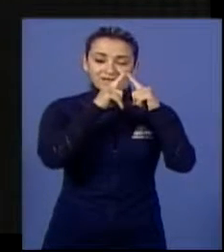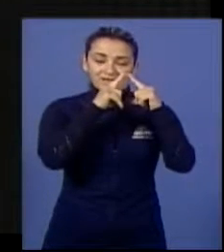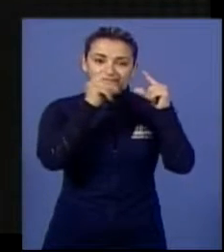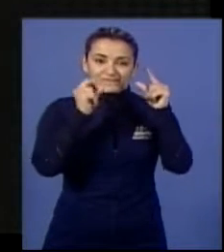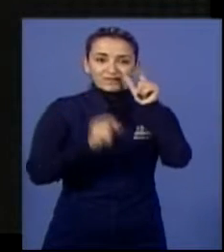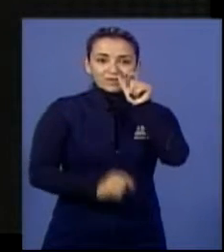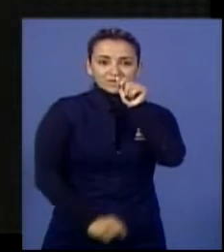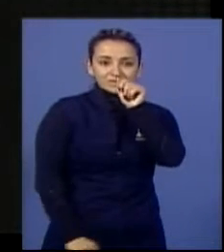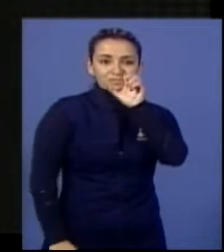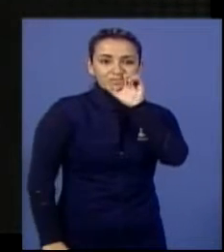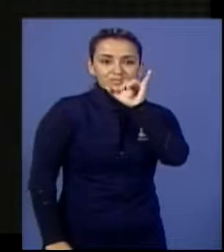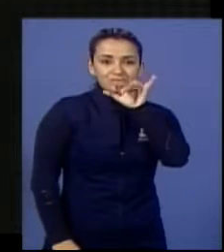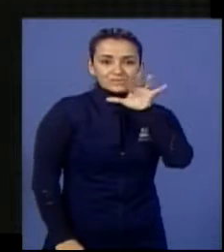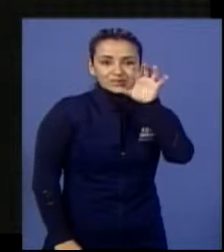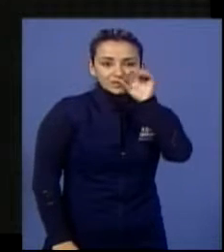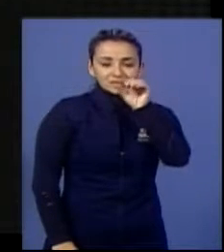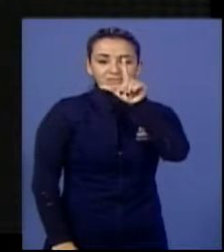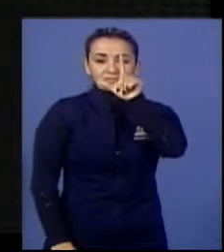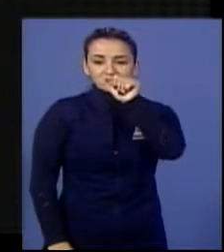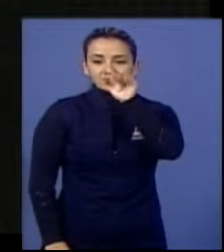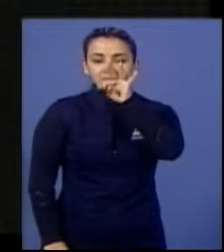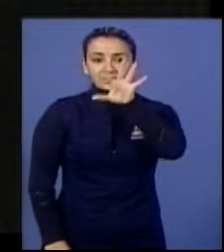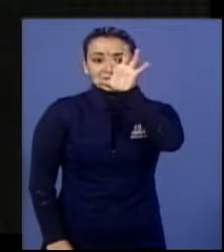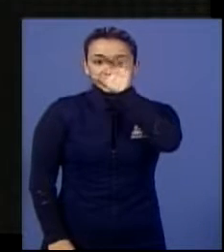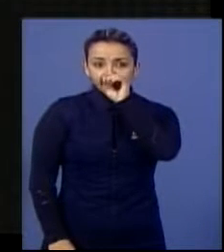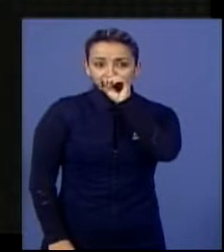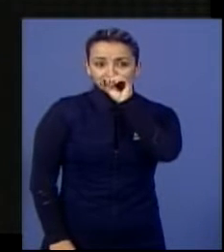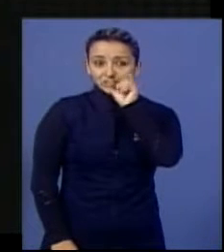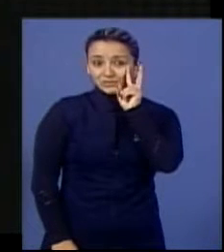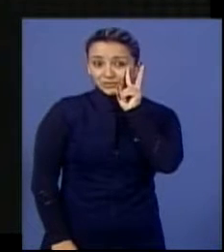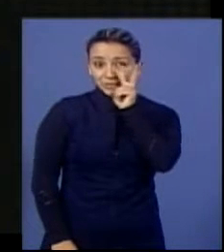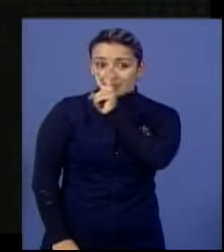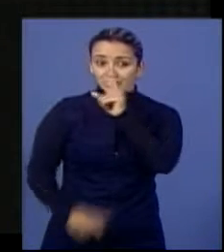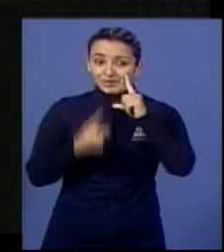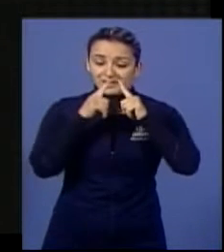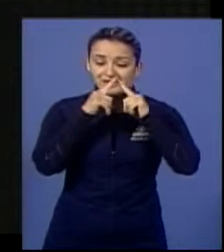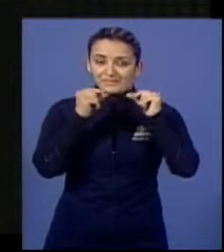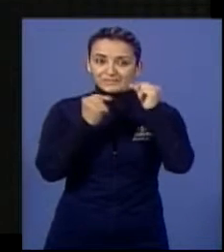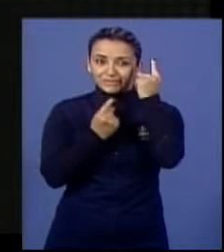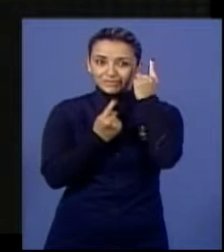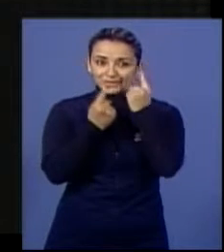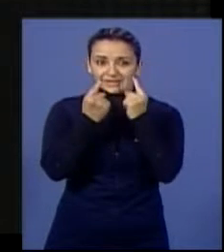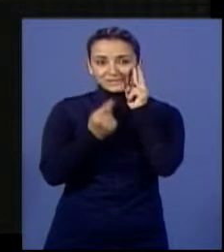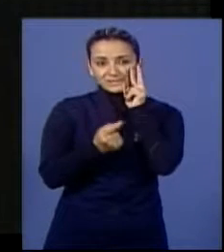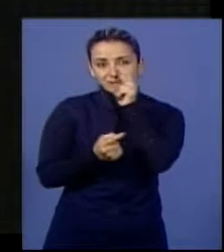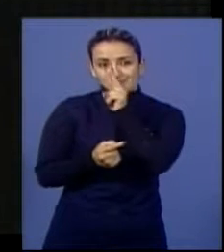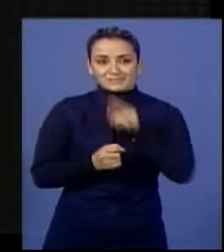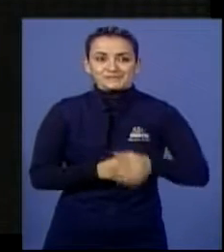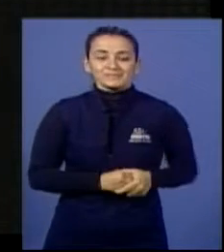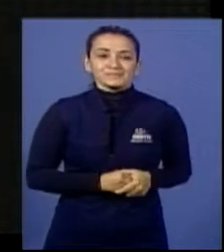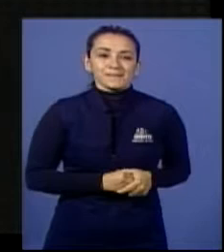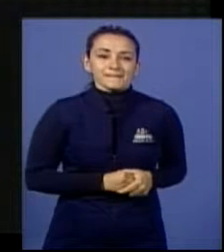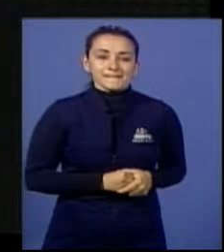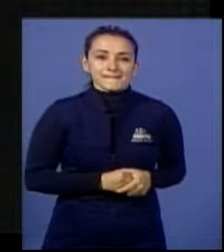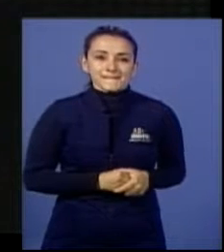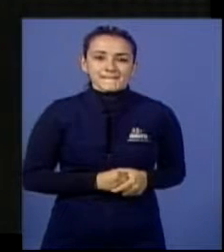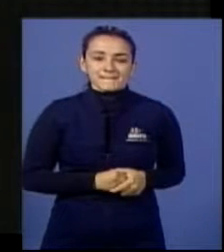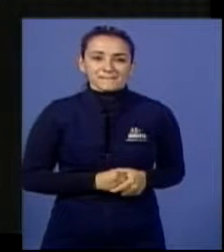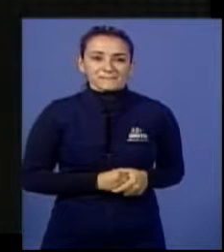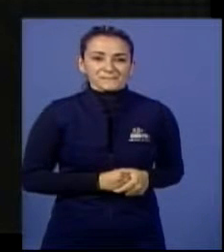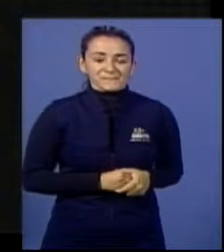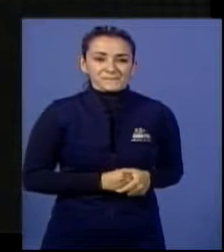deixa eu fazer sumir esse troço aqui, a fórmula do ácido lático, ou de acho, a fórmula do ácido lático